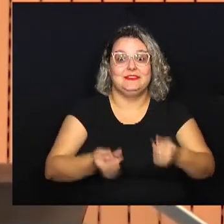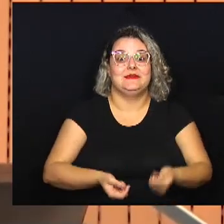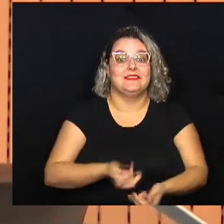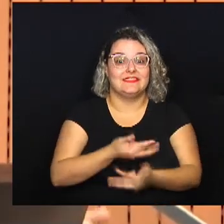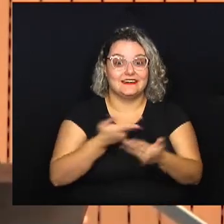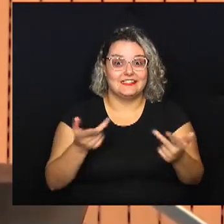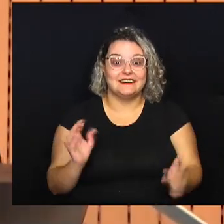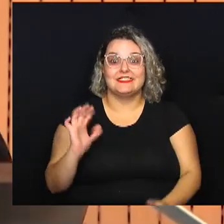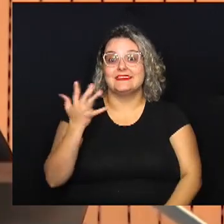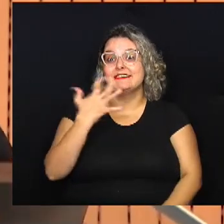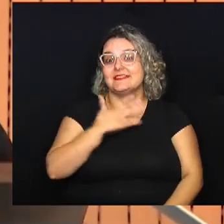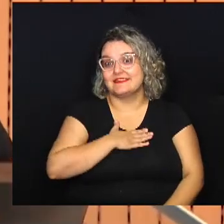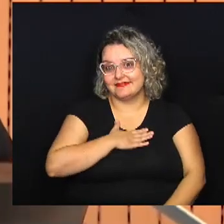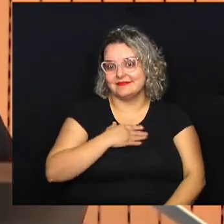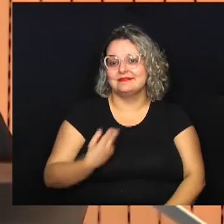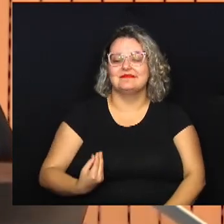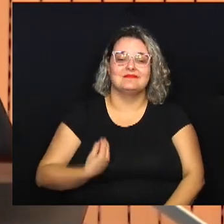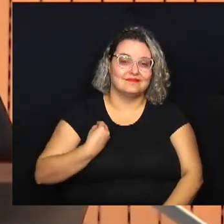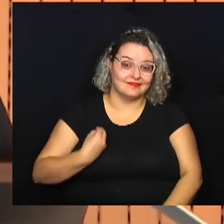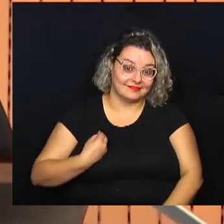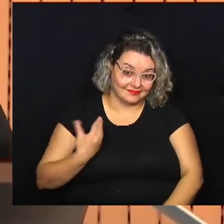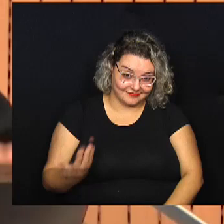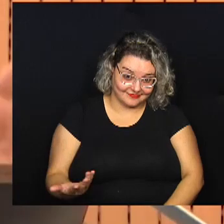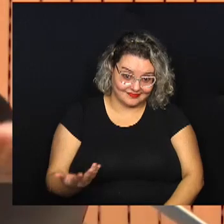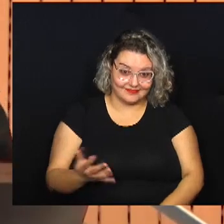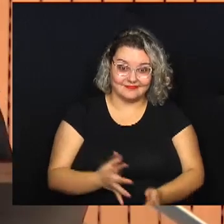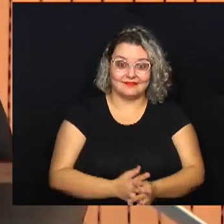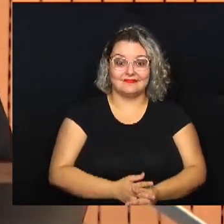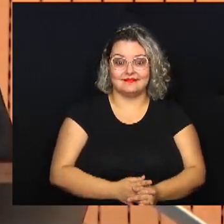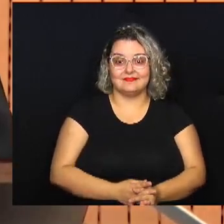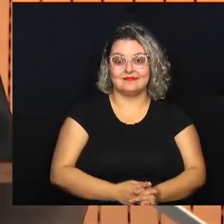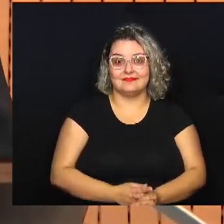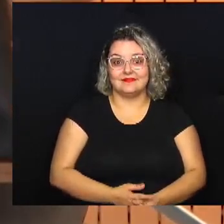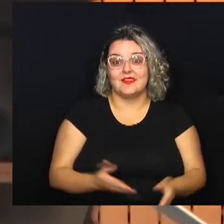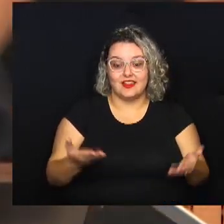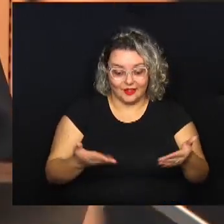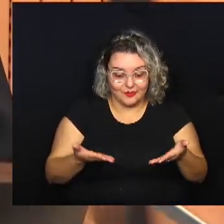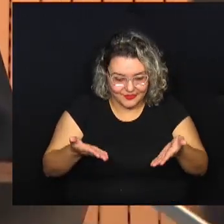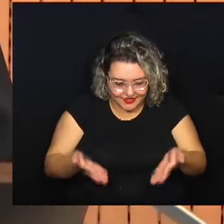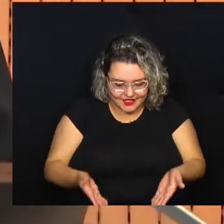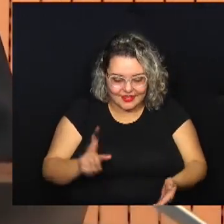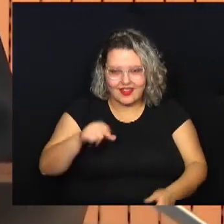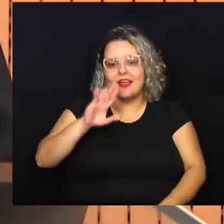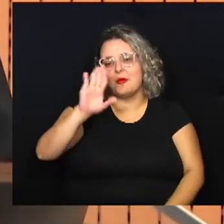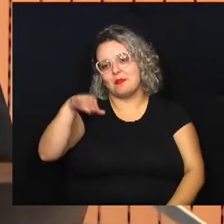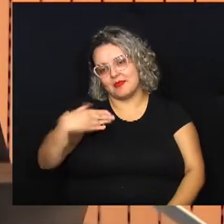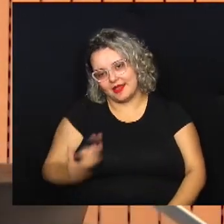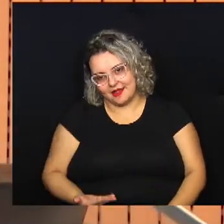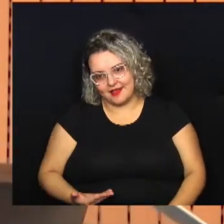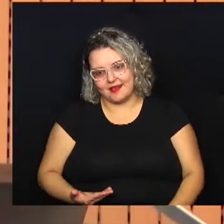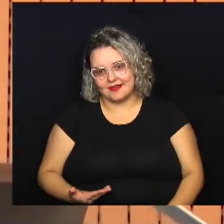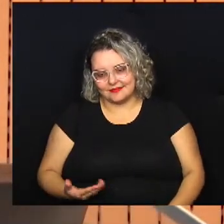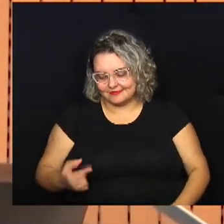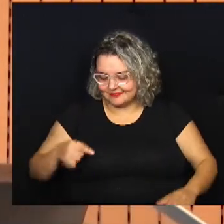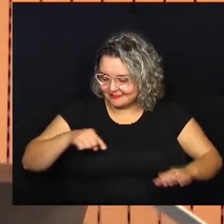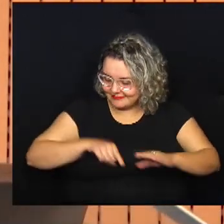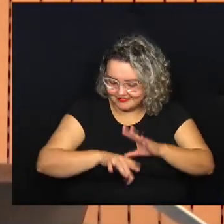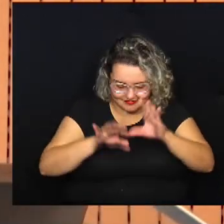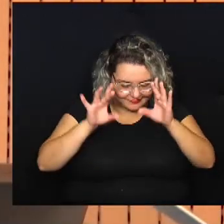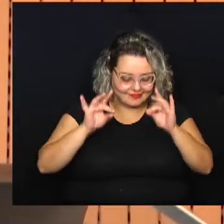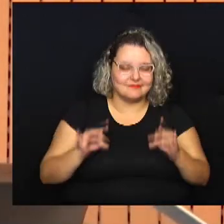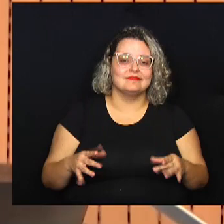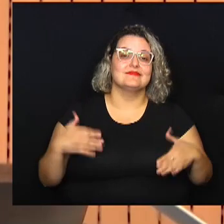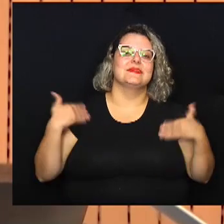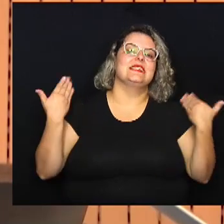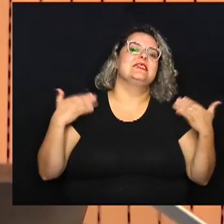estão acontecendo na minha vida. E estar aqui é uma honra muito grande e uma